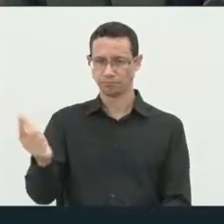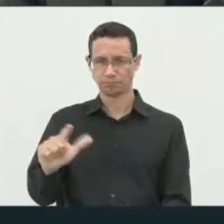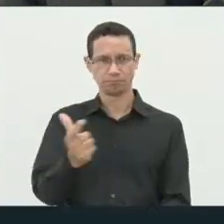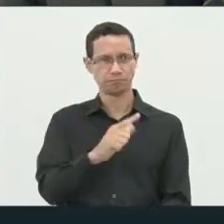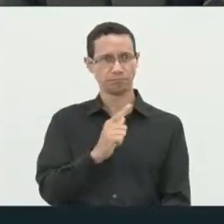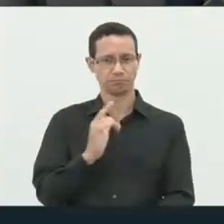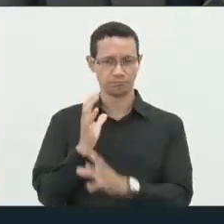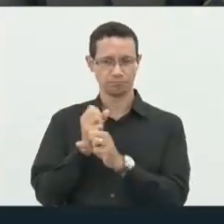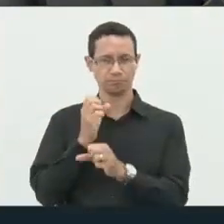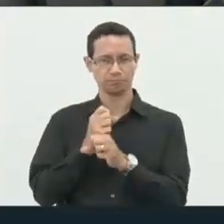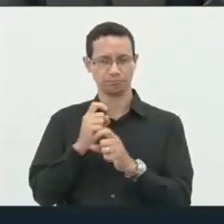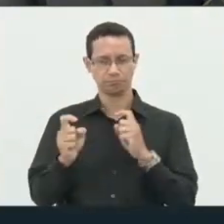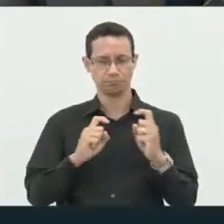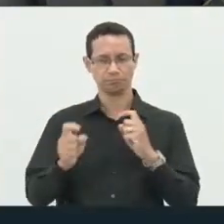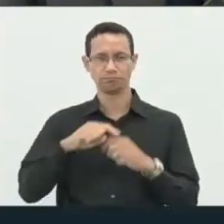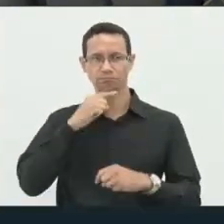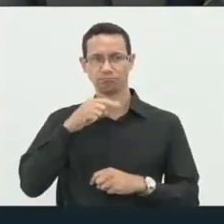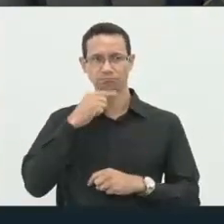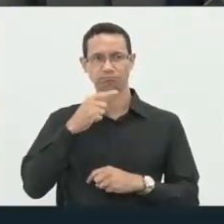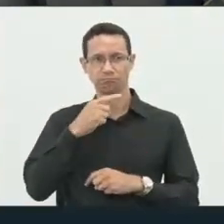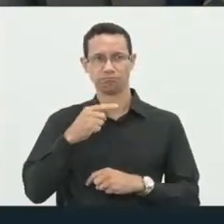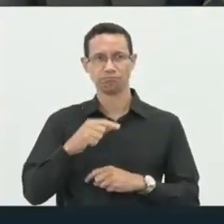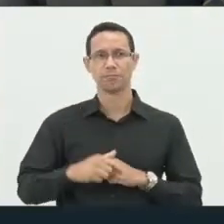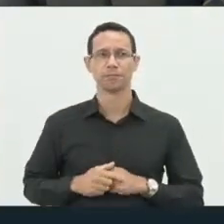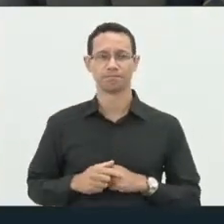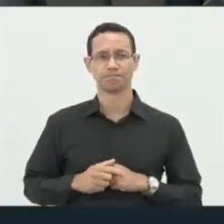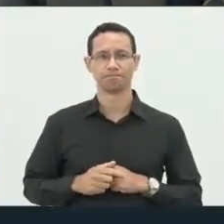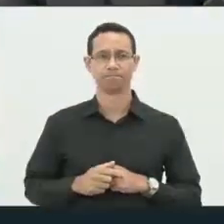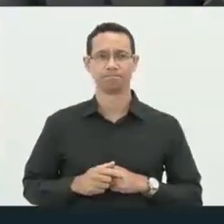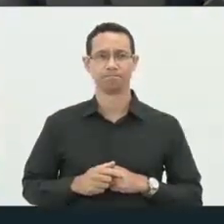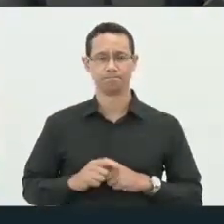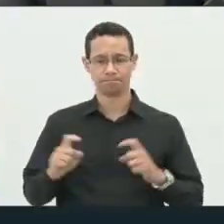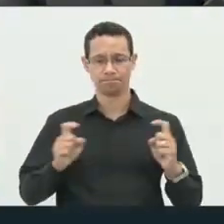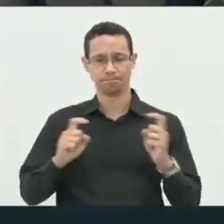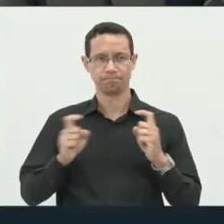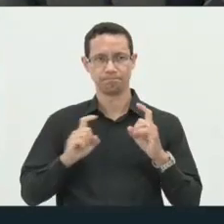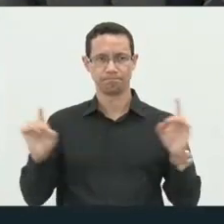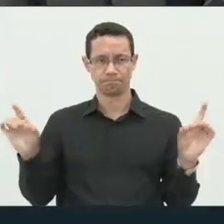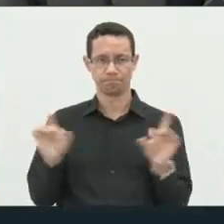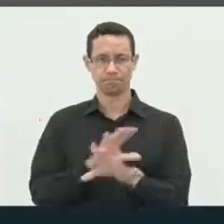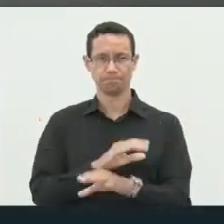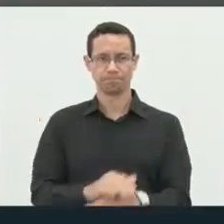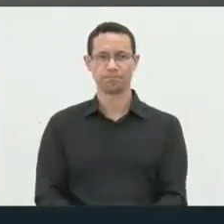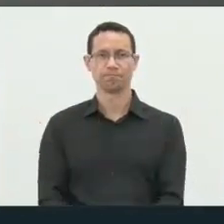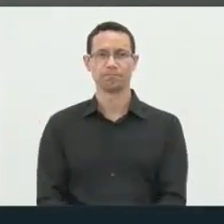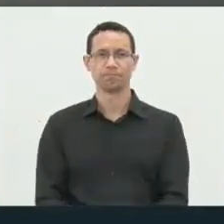continuar presente sessão dou por encerrado a presidente seção